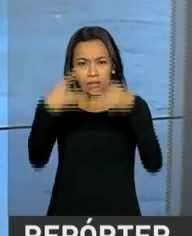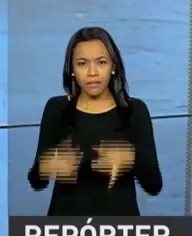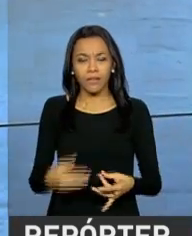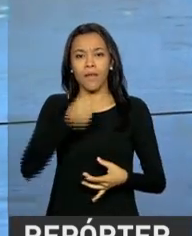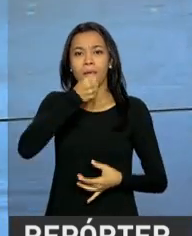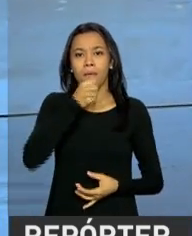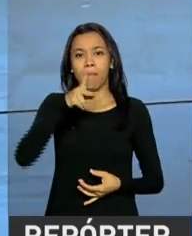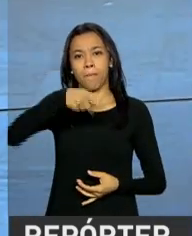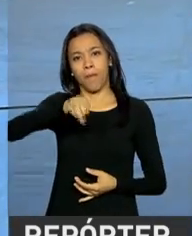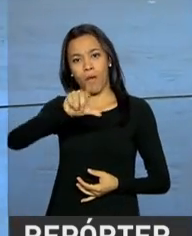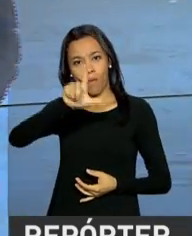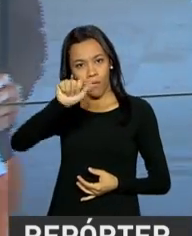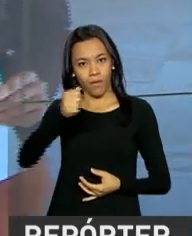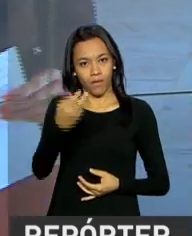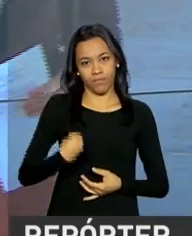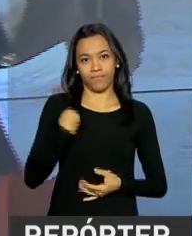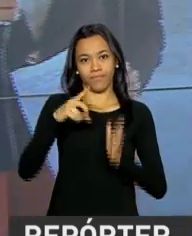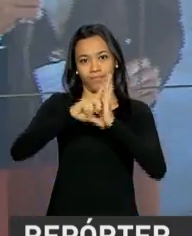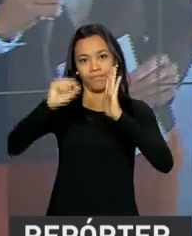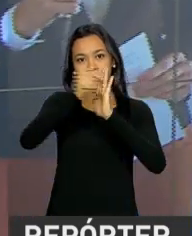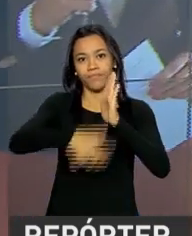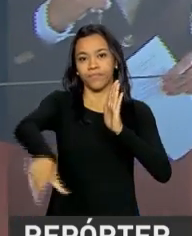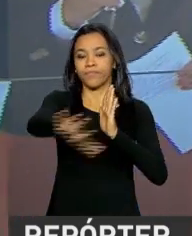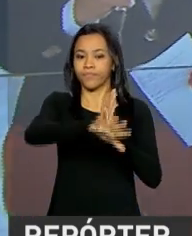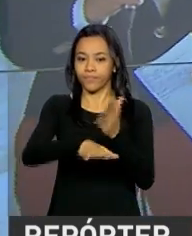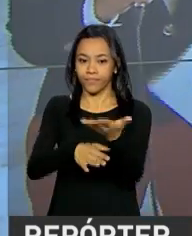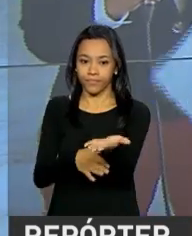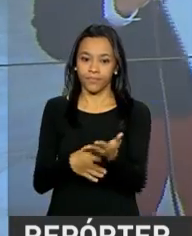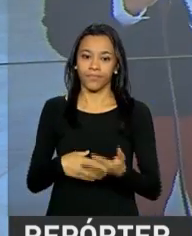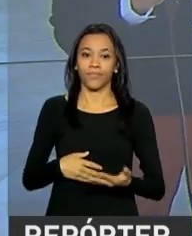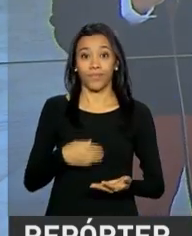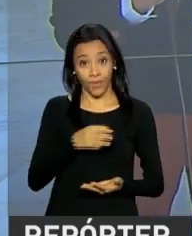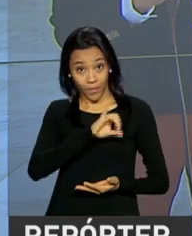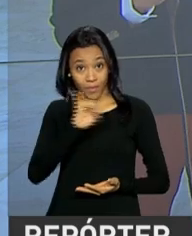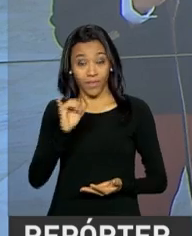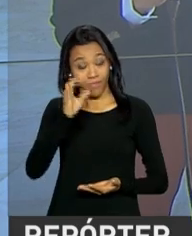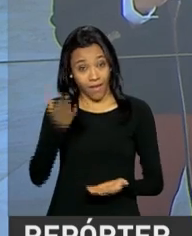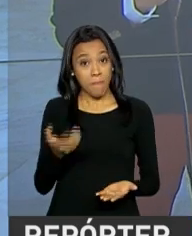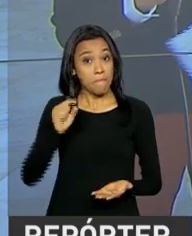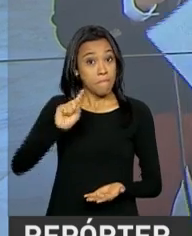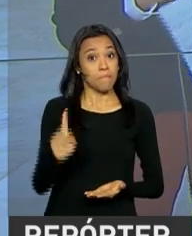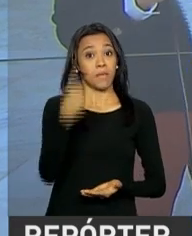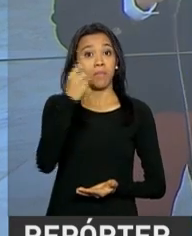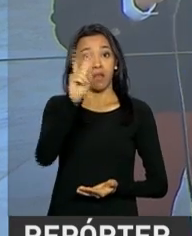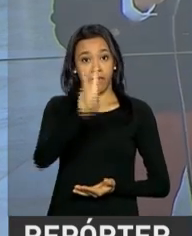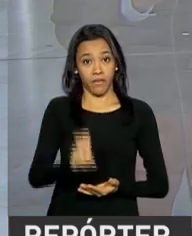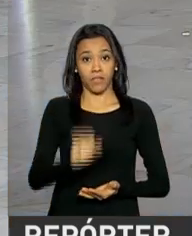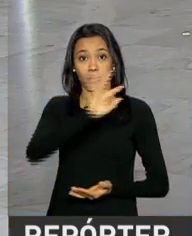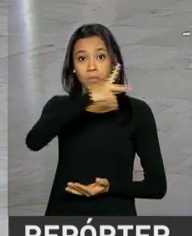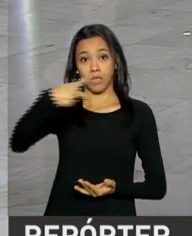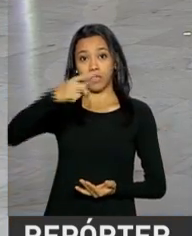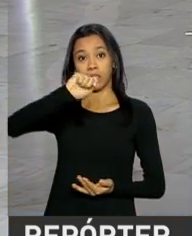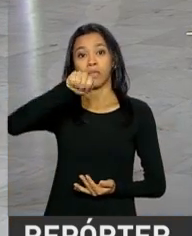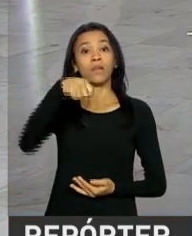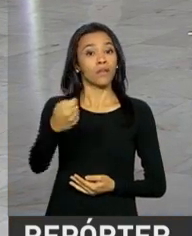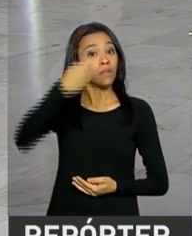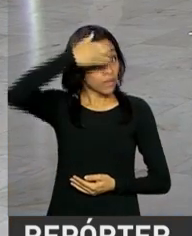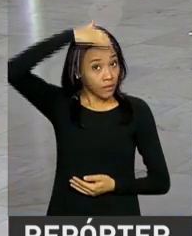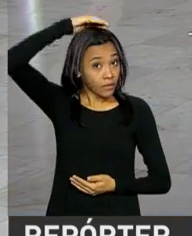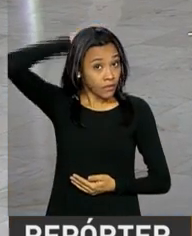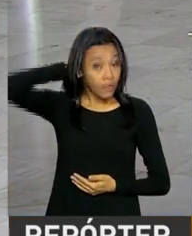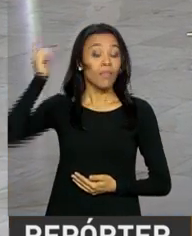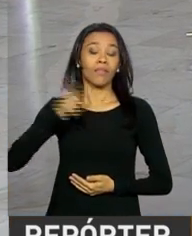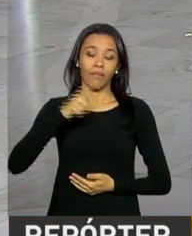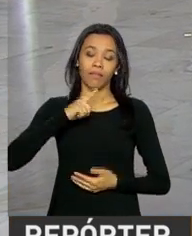que está no Palácio do Planalto. Oi, Paula. Oi, Daniela. Esta será a primeira vez em que o presidente em exercício, Michel Temer,